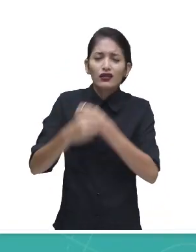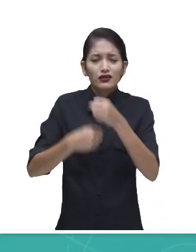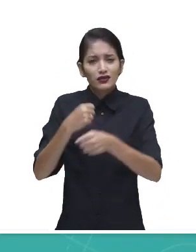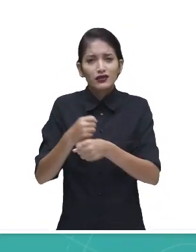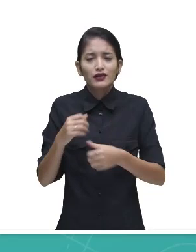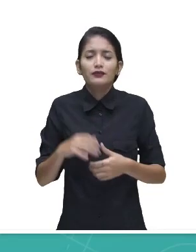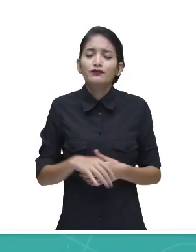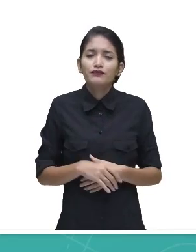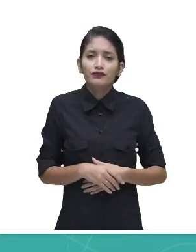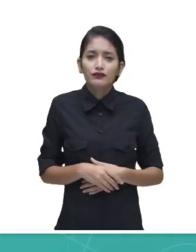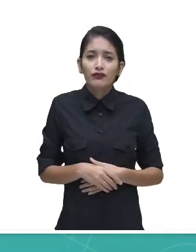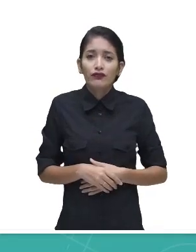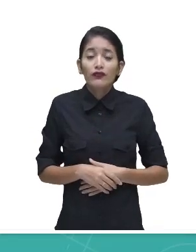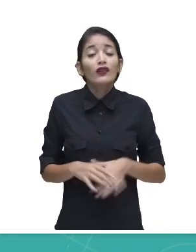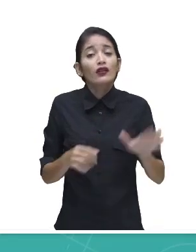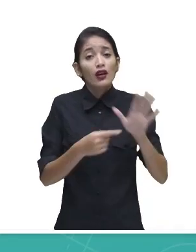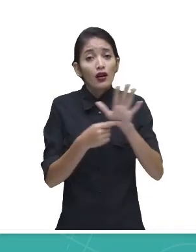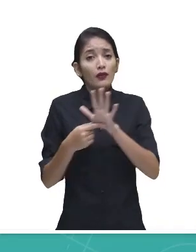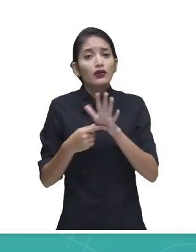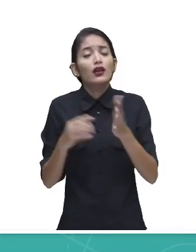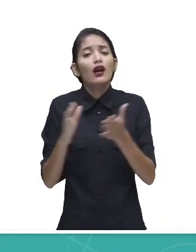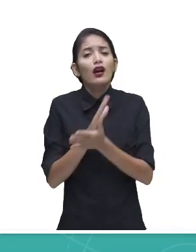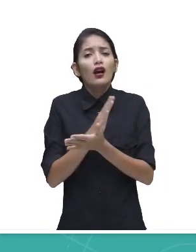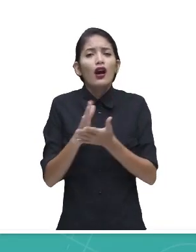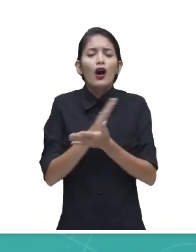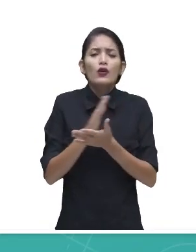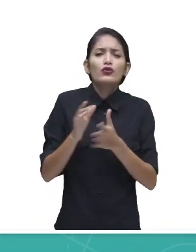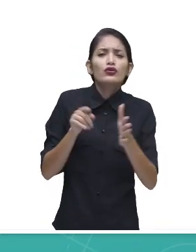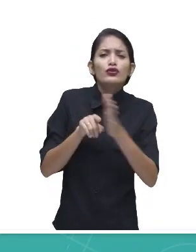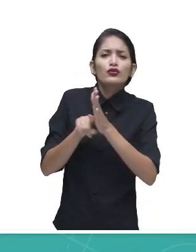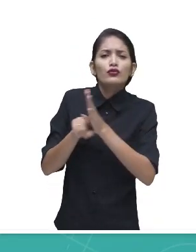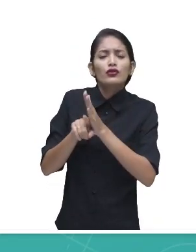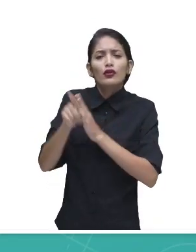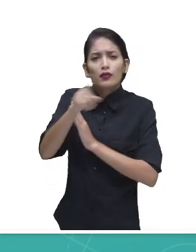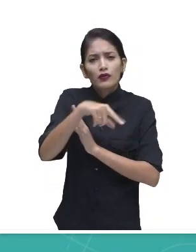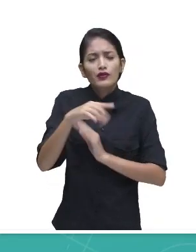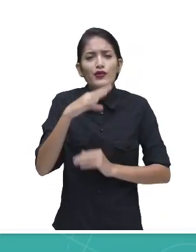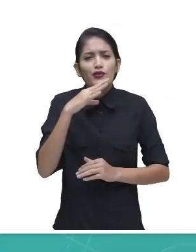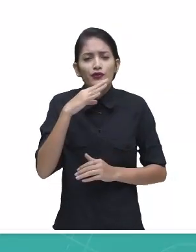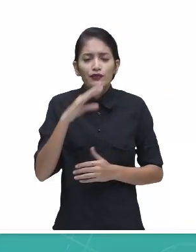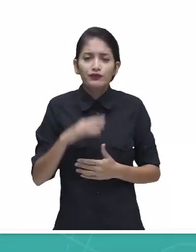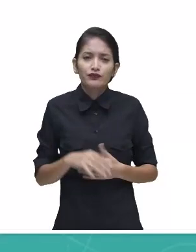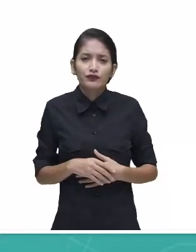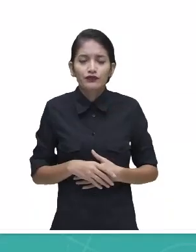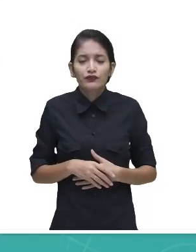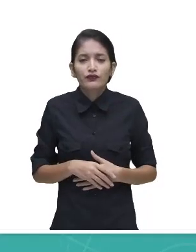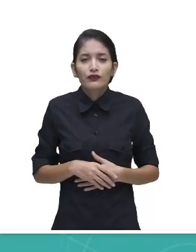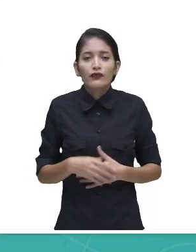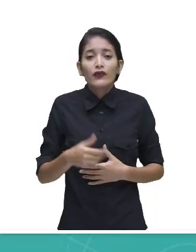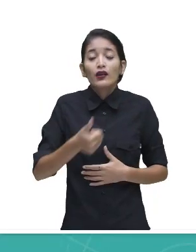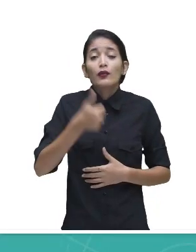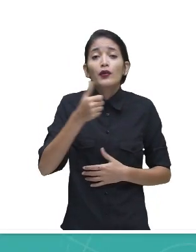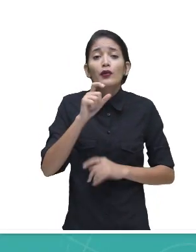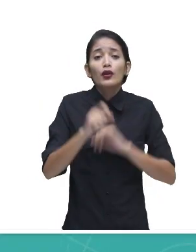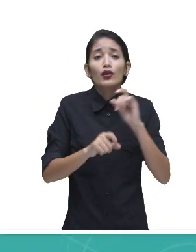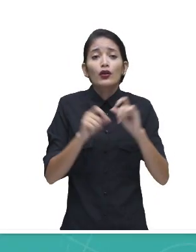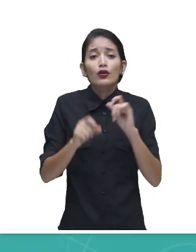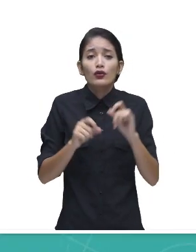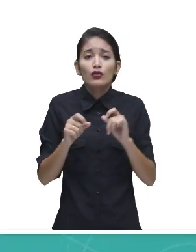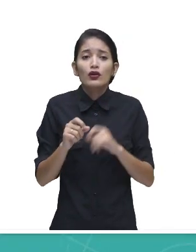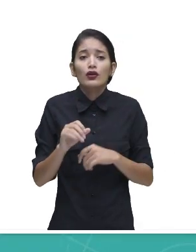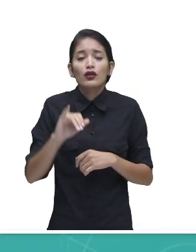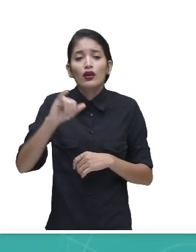trouxe aqui alguns desses astrônomos, desses pesquisadores, para vocês conhecê-los. Então, primeiro, Johannes